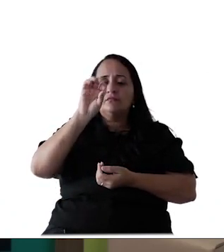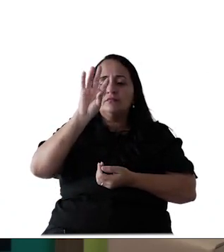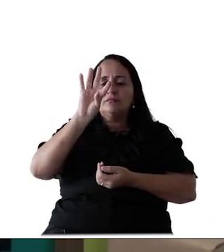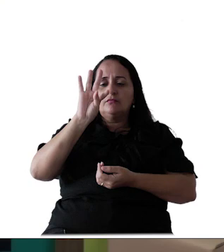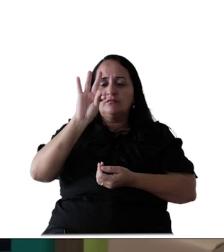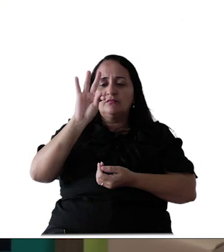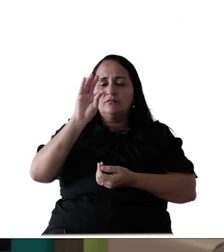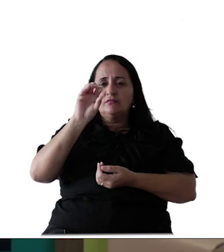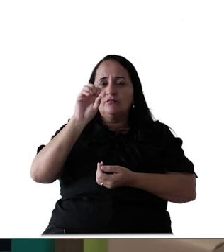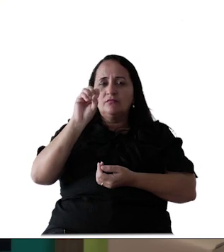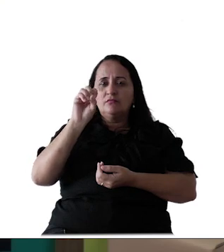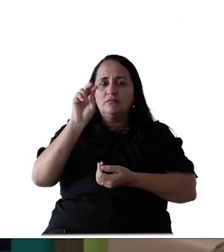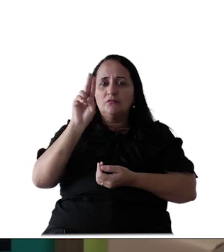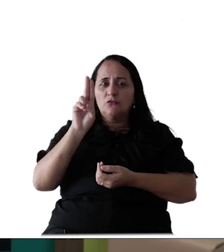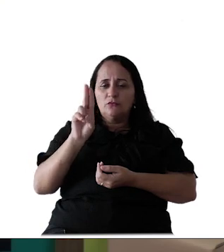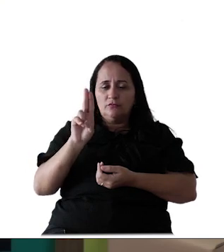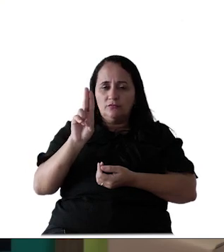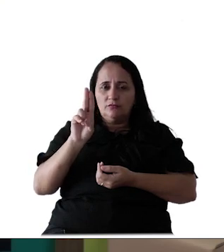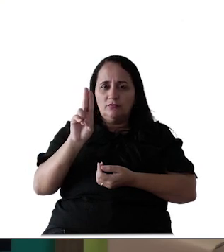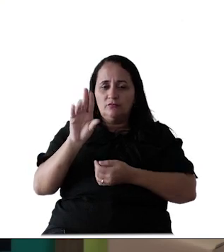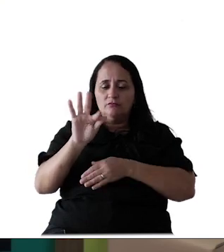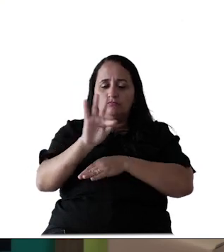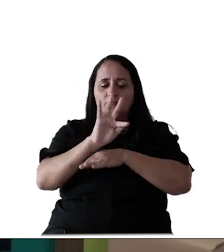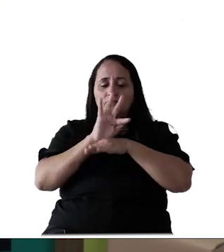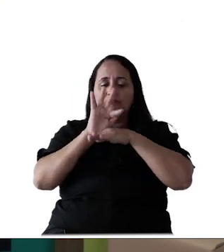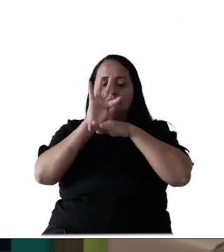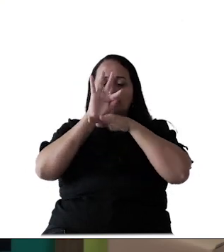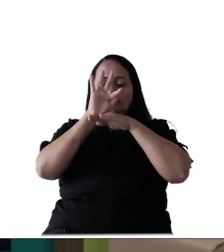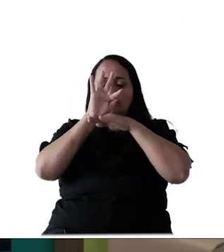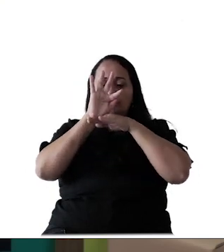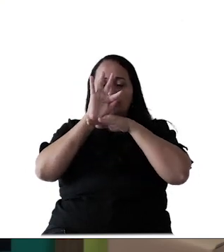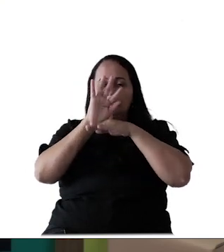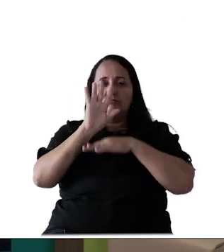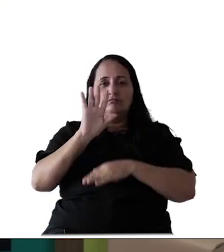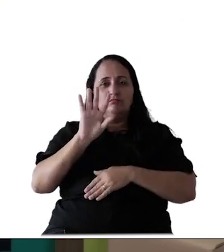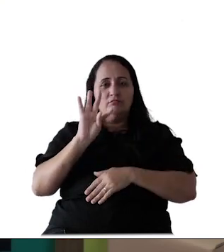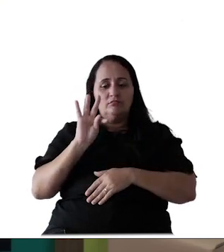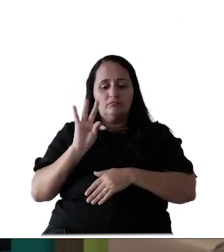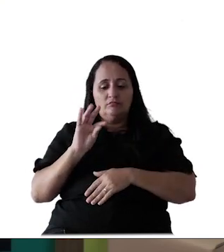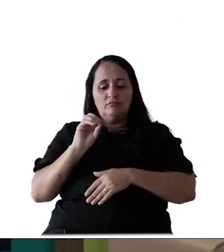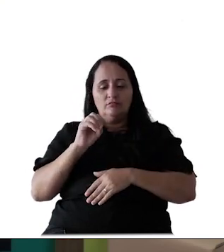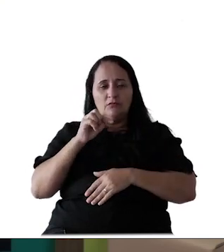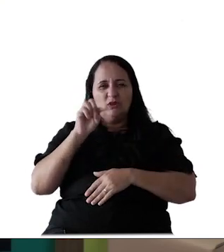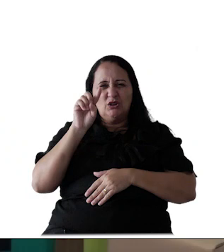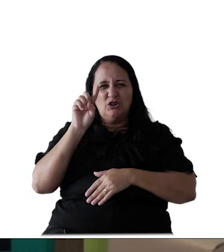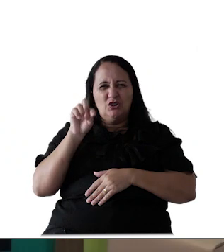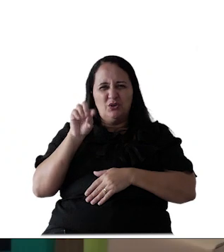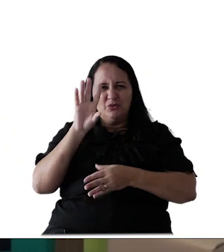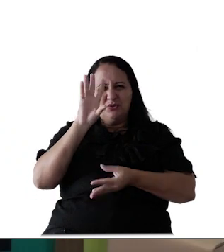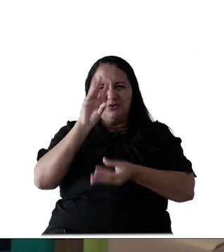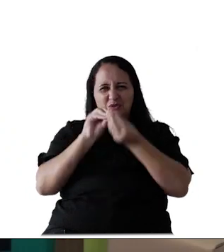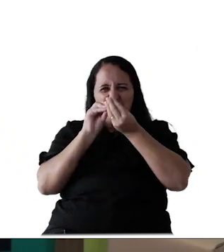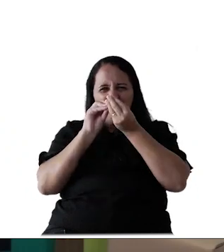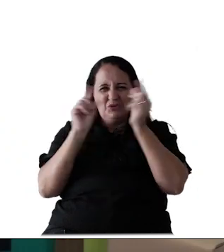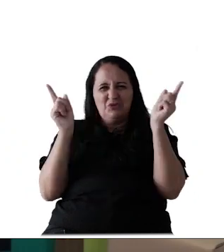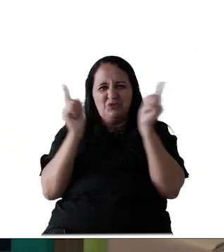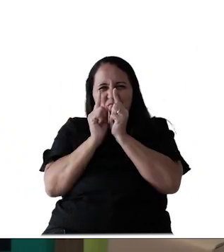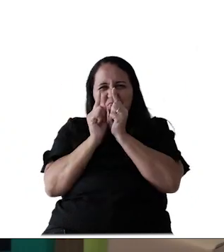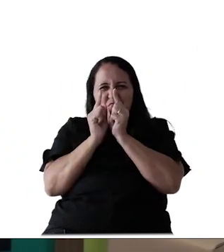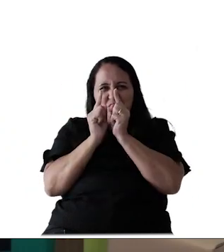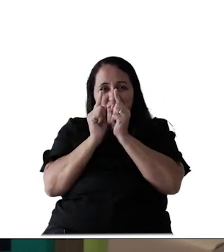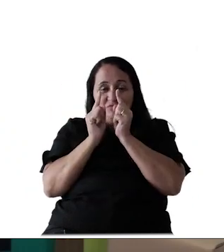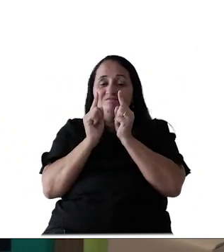de linguagem formal e tô é a sua é o seu resumo, a sua redução